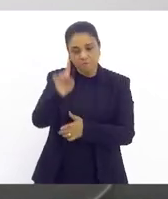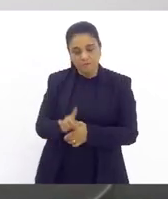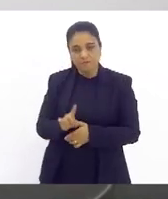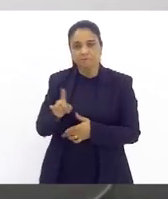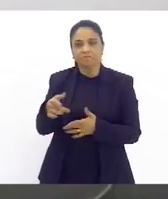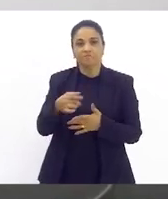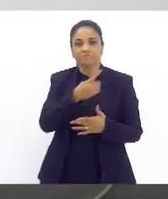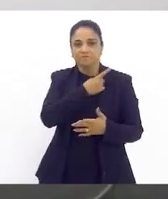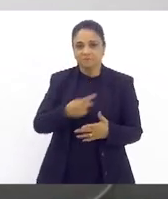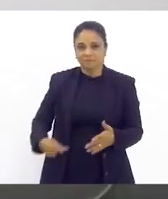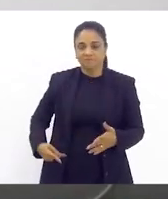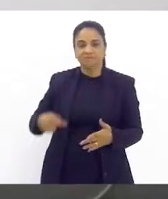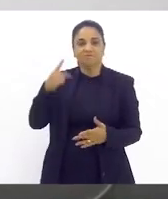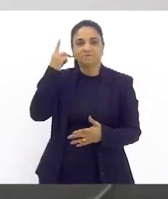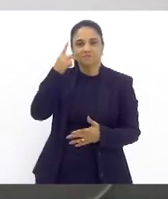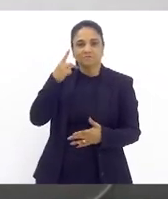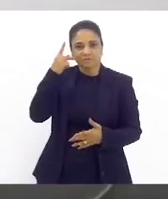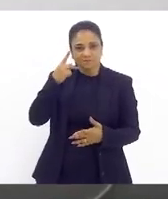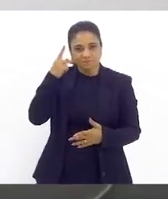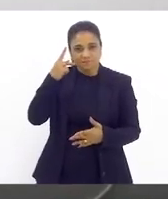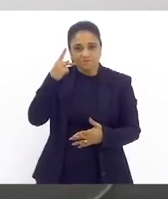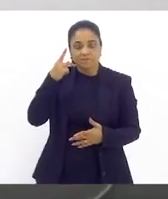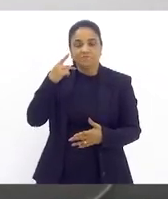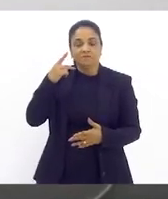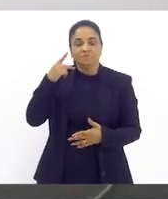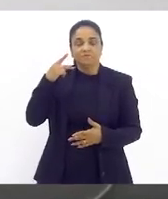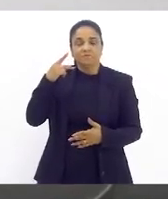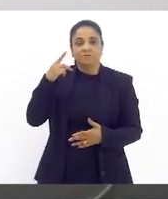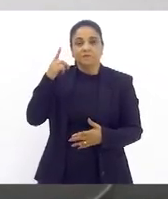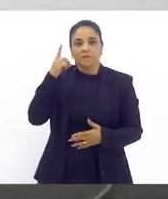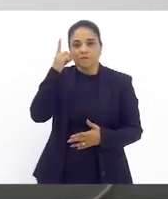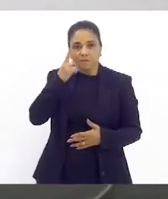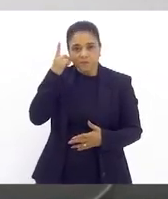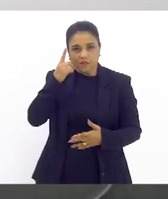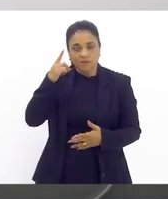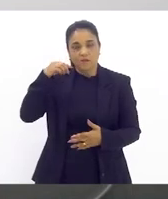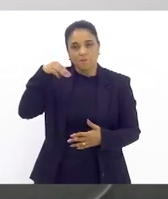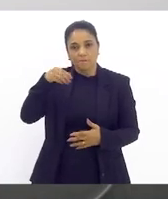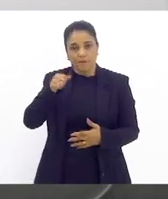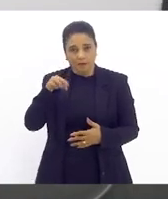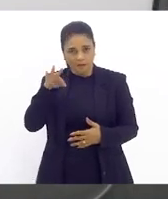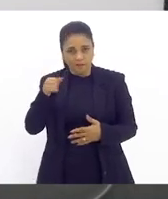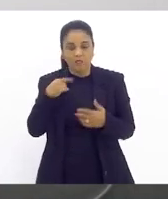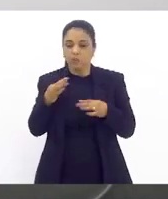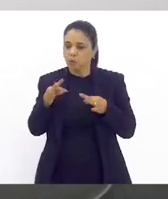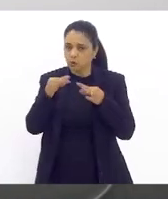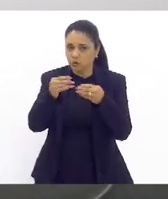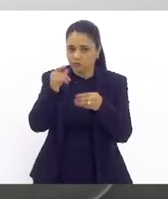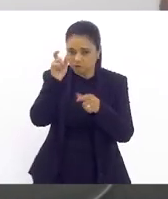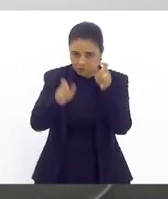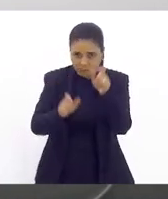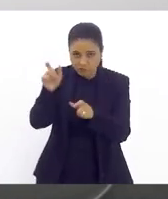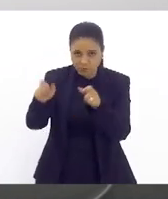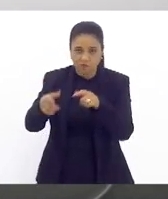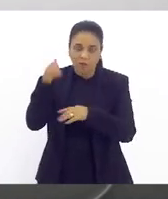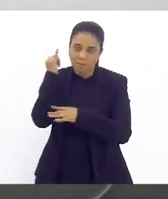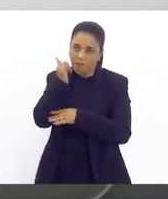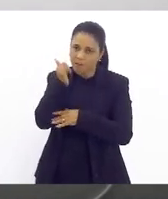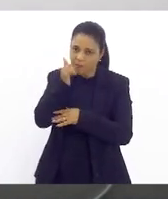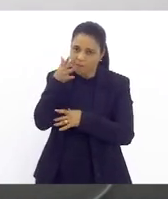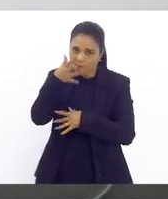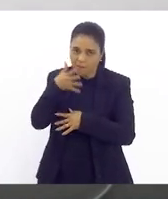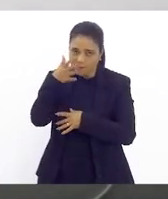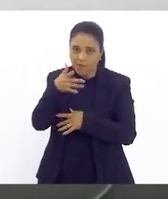aqui se coloca e aos demais que falaram que se manifestaram eu sei o quanto quanto dói tudo quanto que a gente tá ansioso